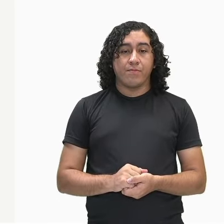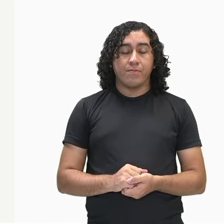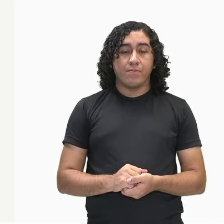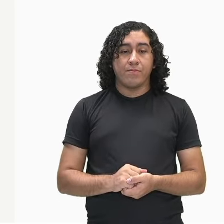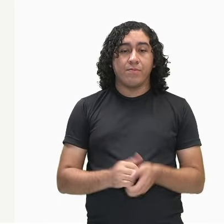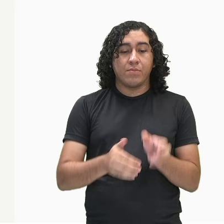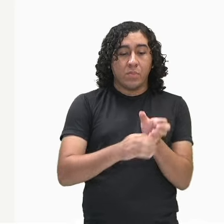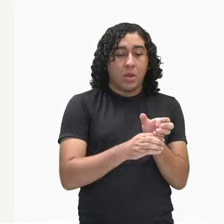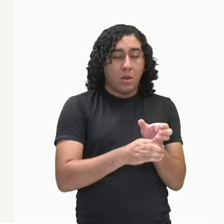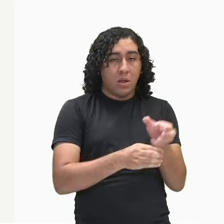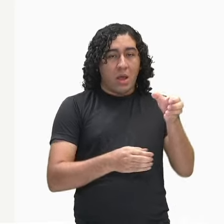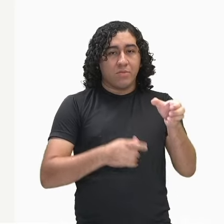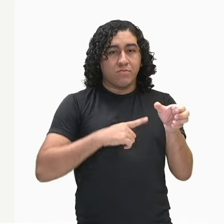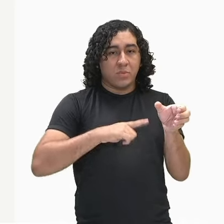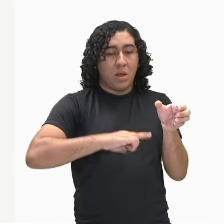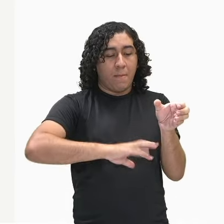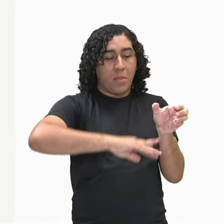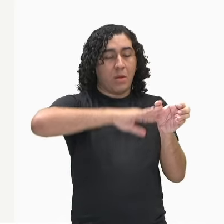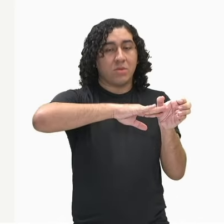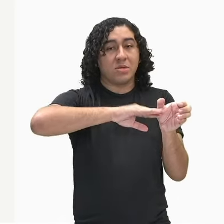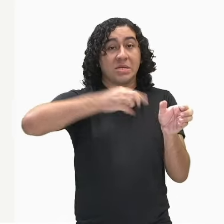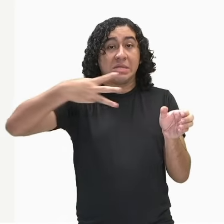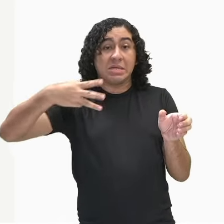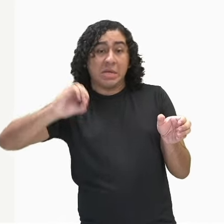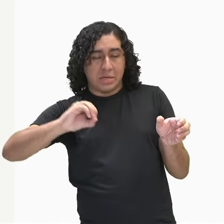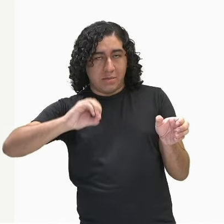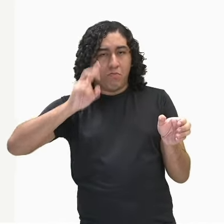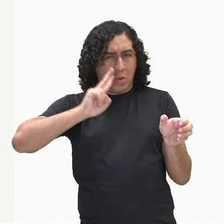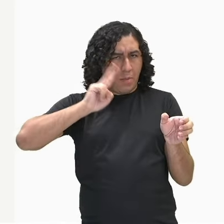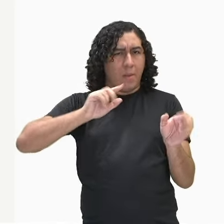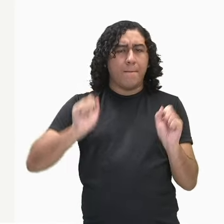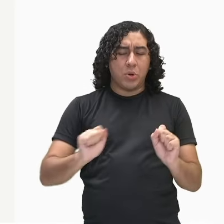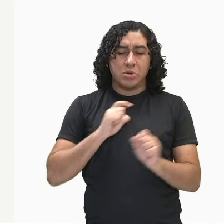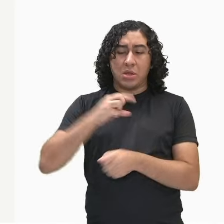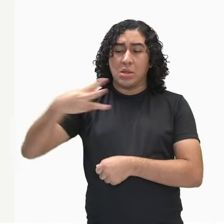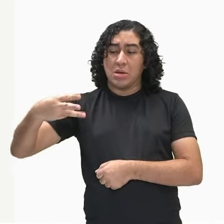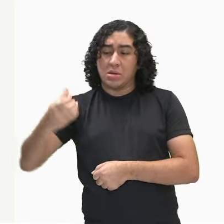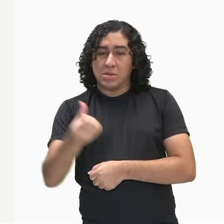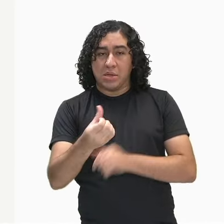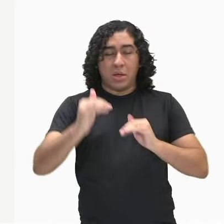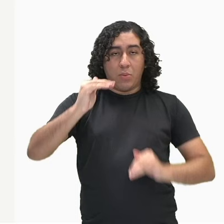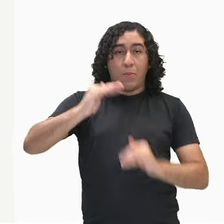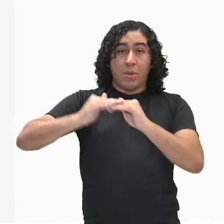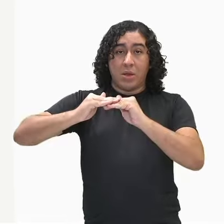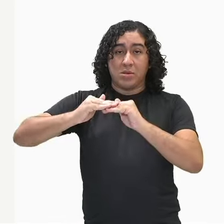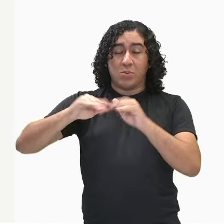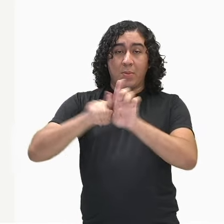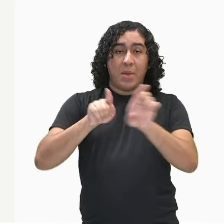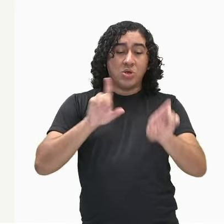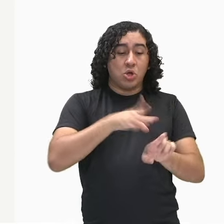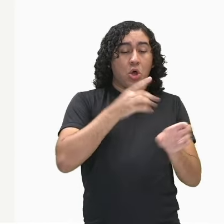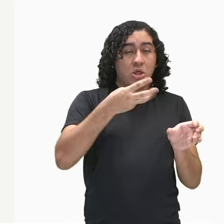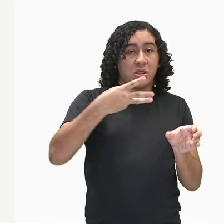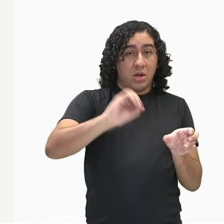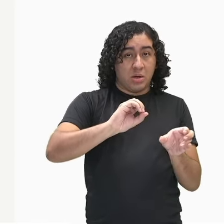30. Lembra? Eu posso colocar 36. Mas aqui eu só coloquei